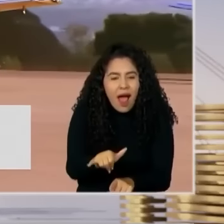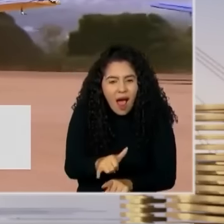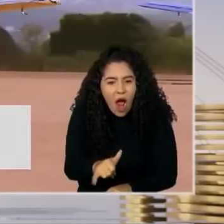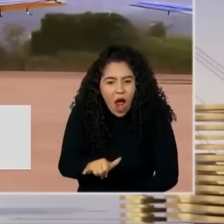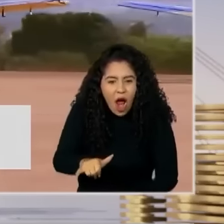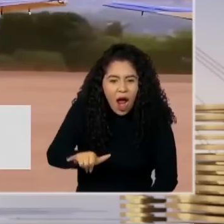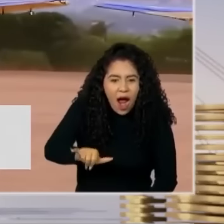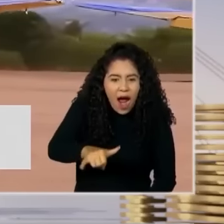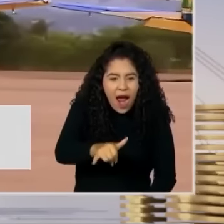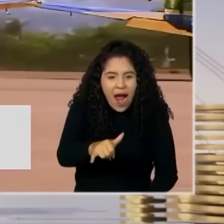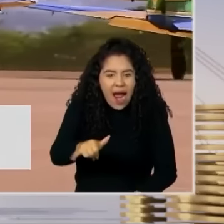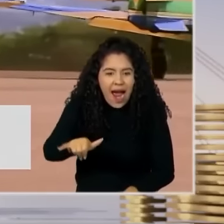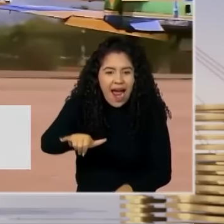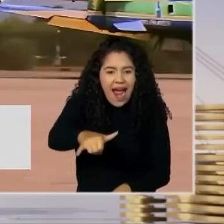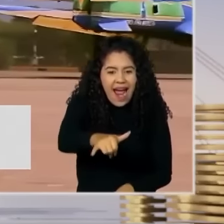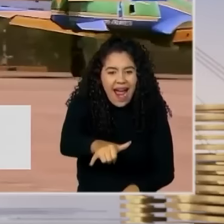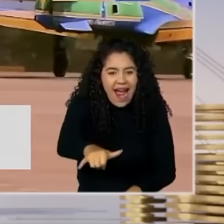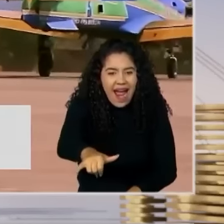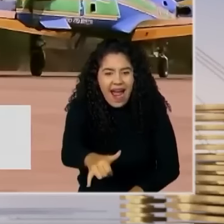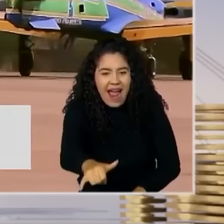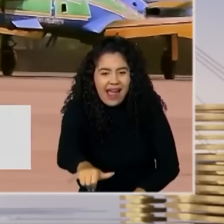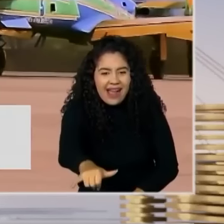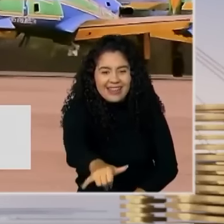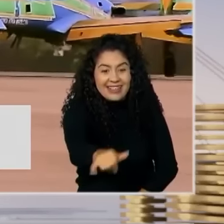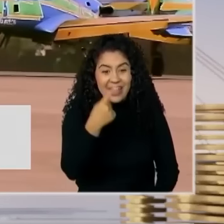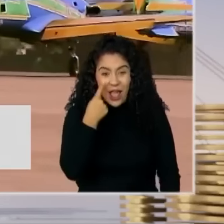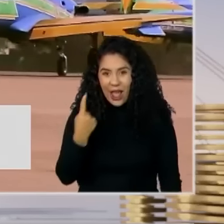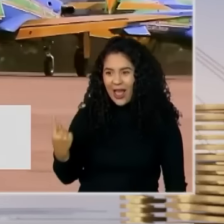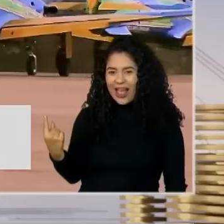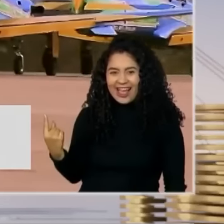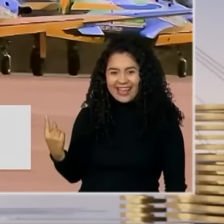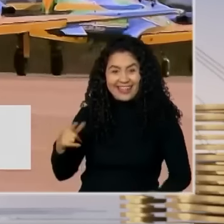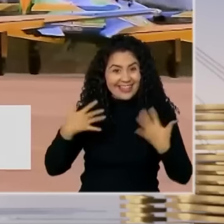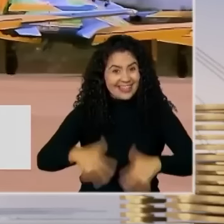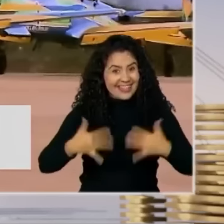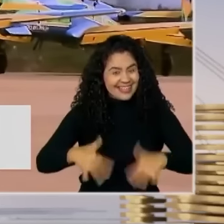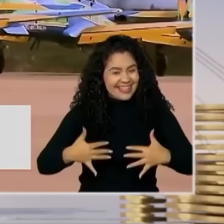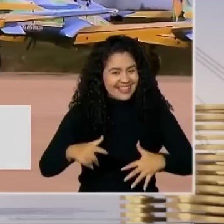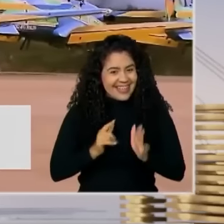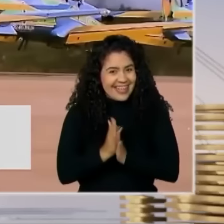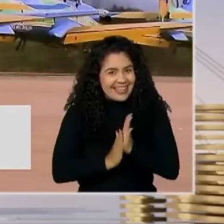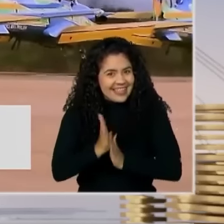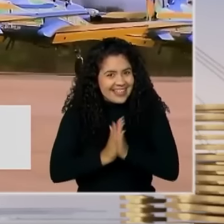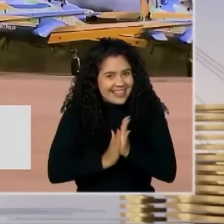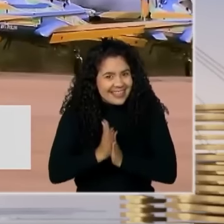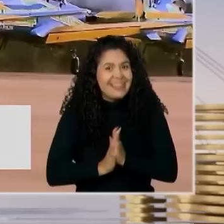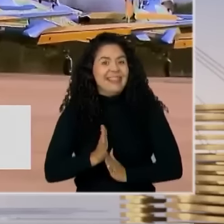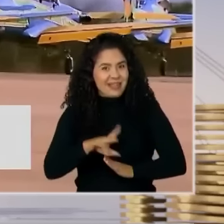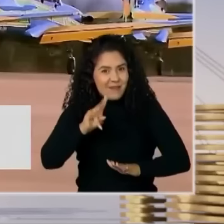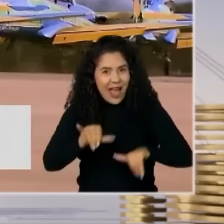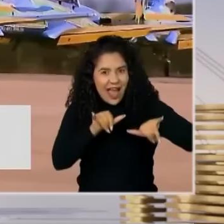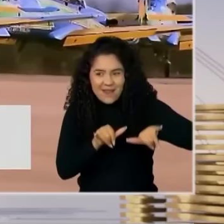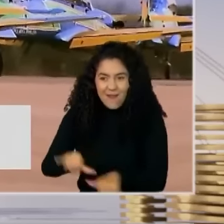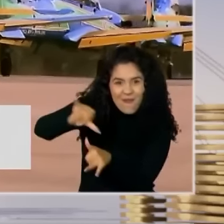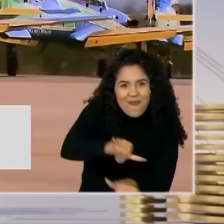expressão, você realmente está invadindo a esfera jurídica de direito daquela pessoa. A pessoa não tem mais o direito de se expressar.